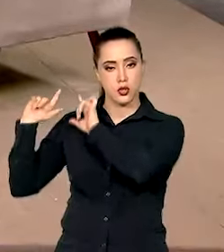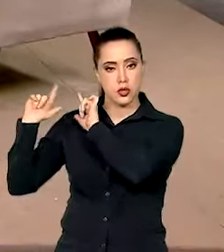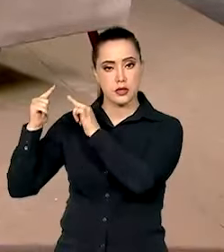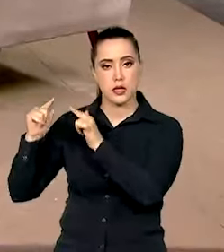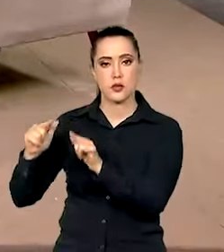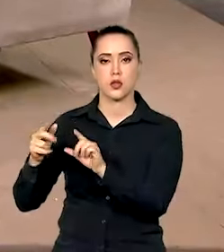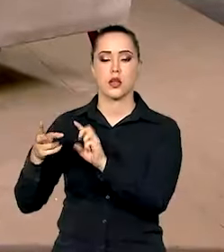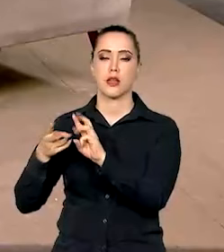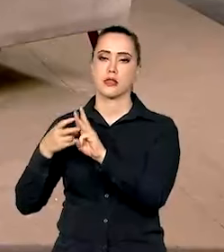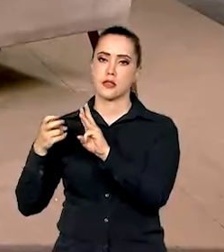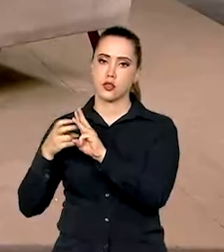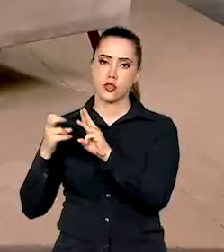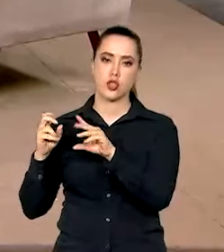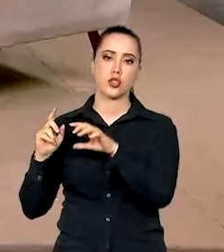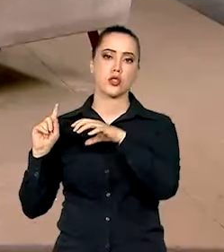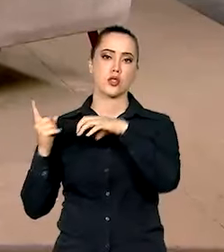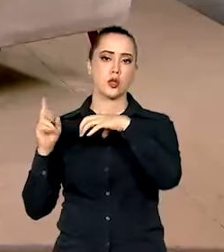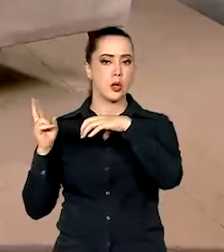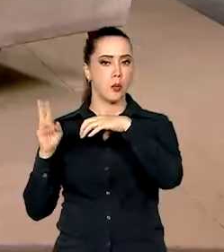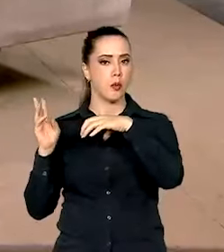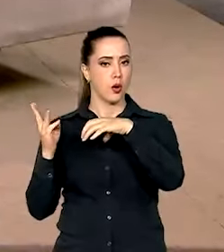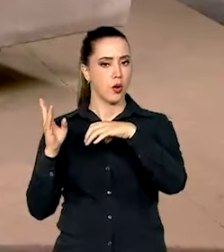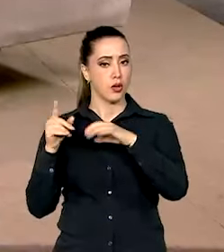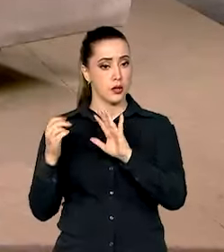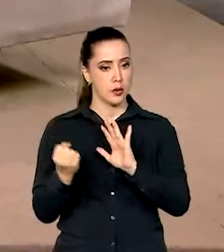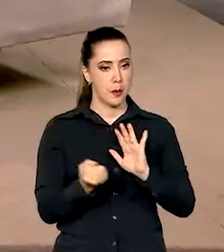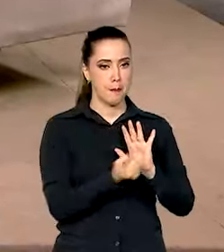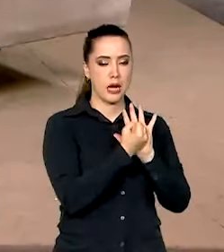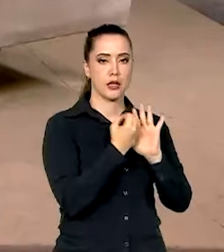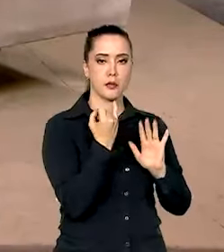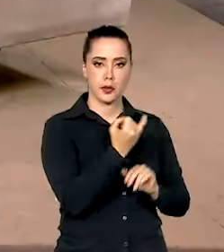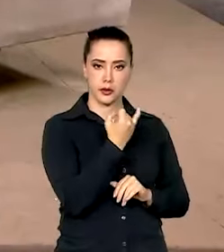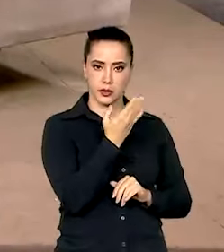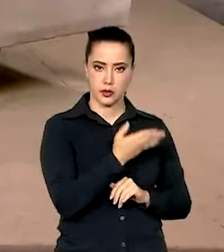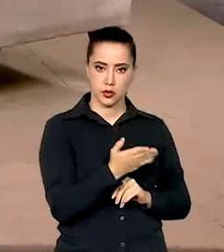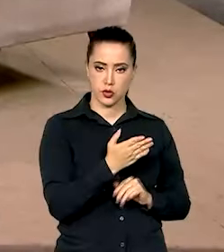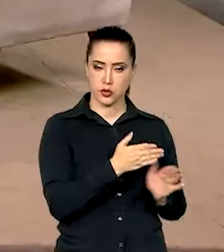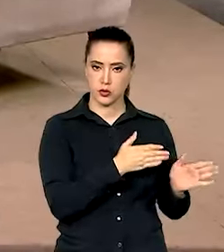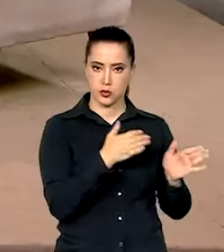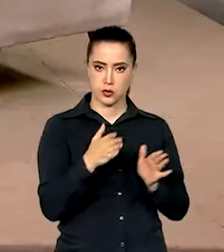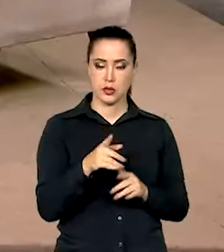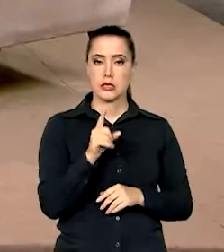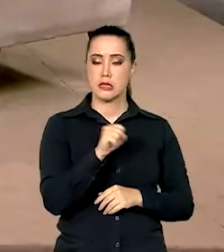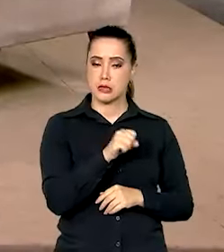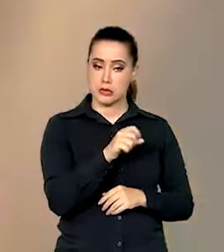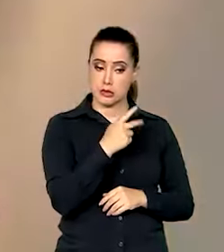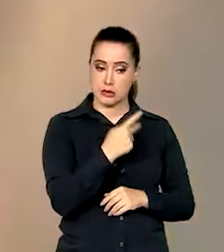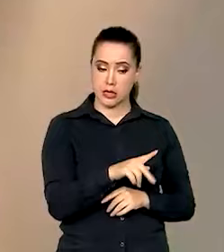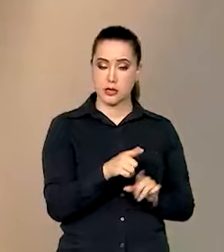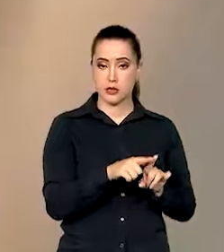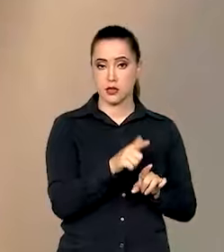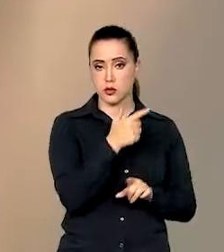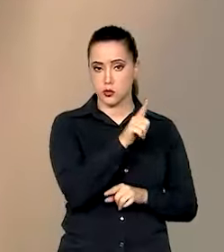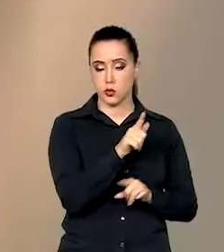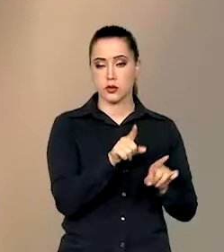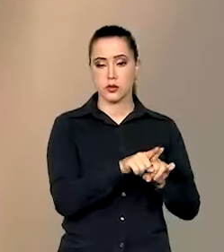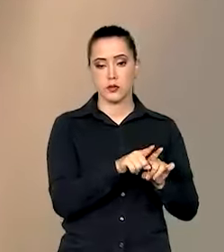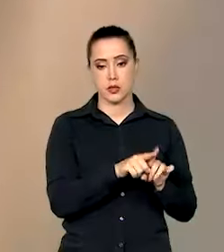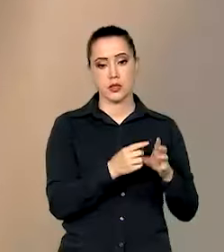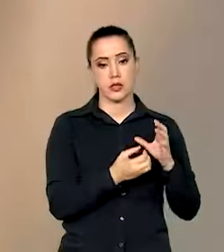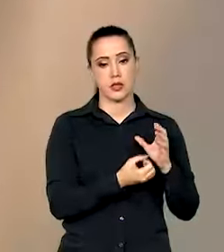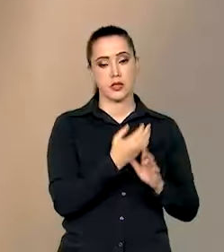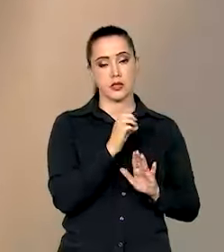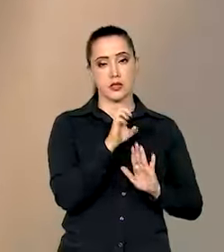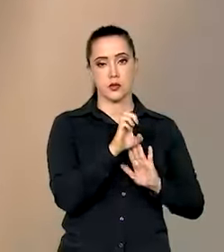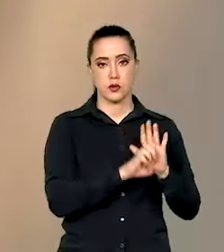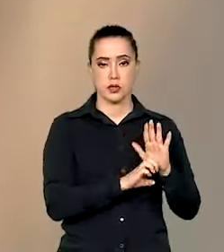marco significativo dessa edição? É um marco significativo não só dessa, mas de todas as edições, desde que o Estatuto da Juventude foi promulgado,